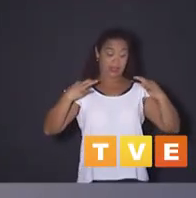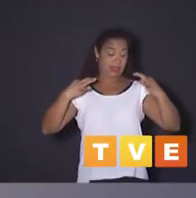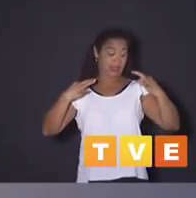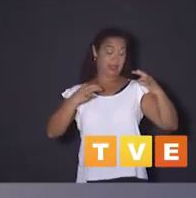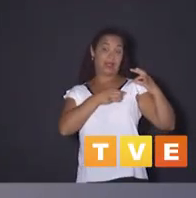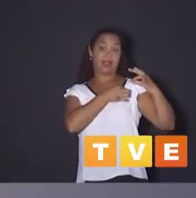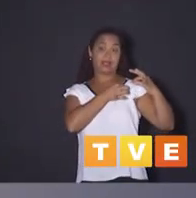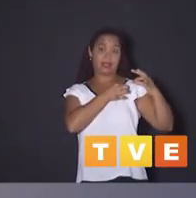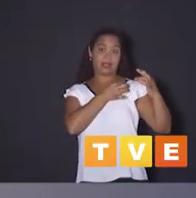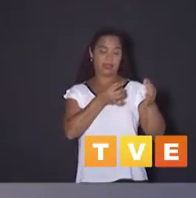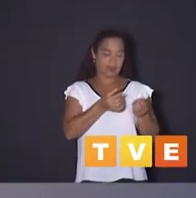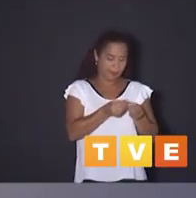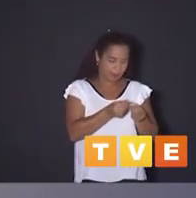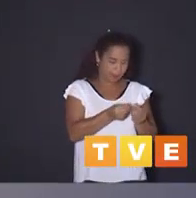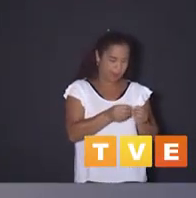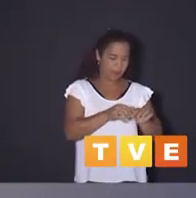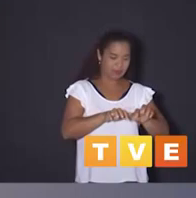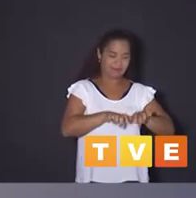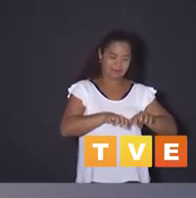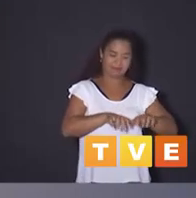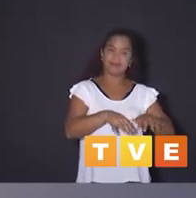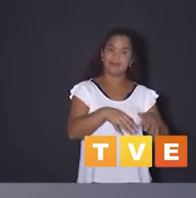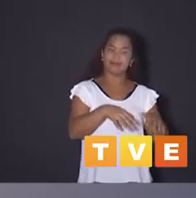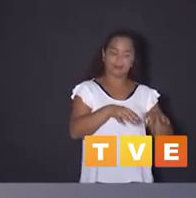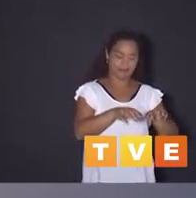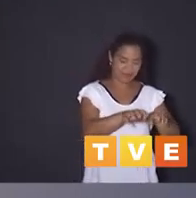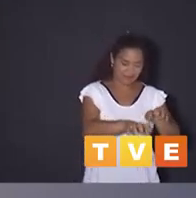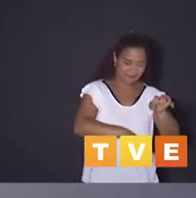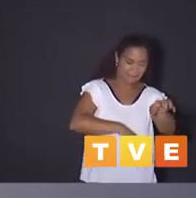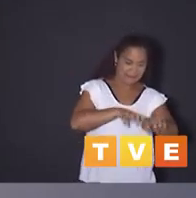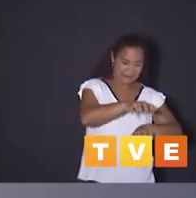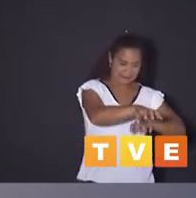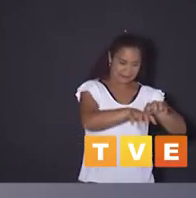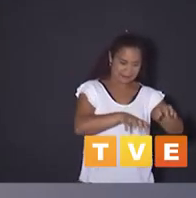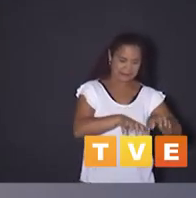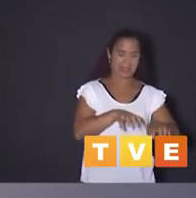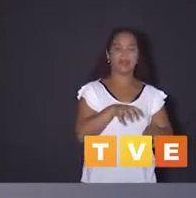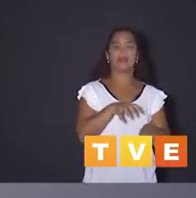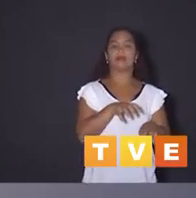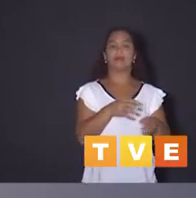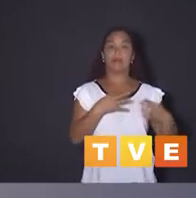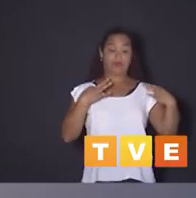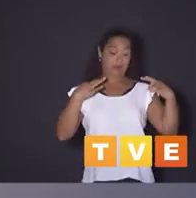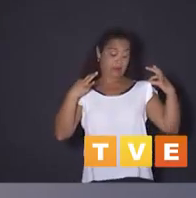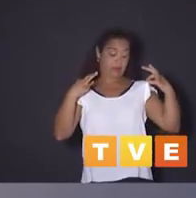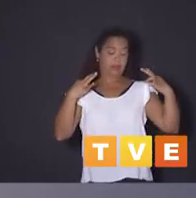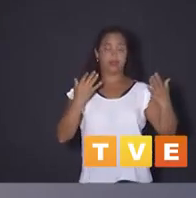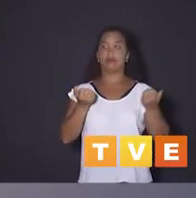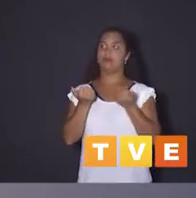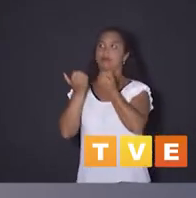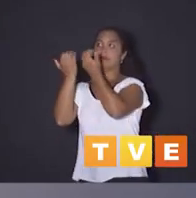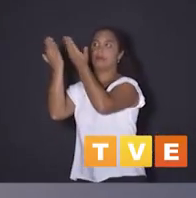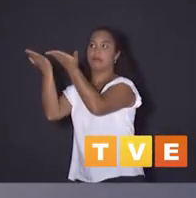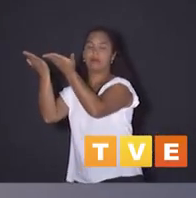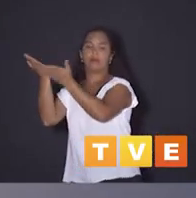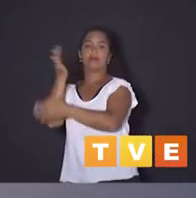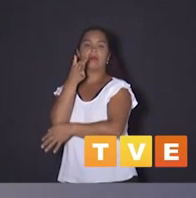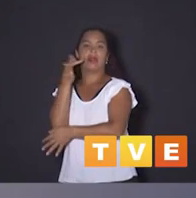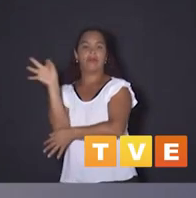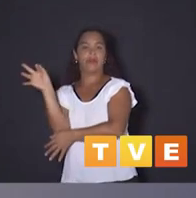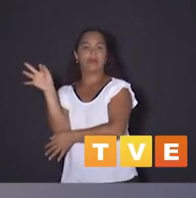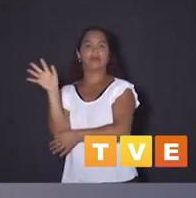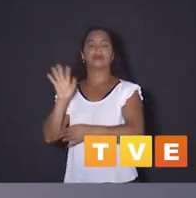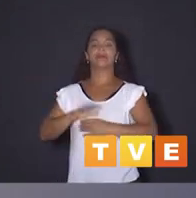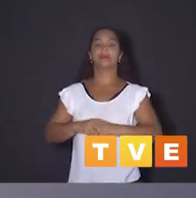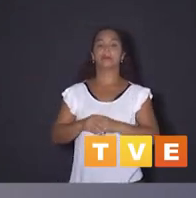coleção vozes desse trabalho é antes disso no meu trabalho já passou por daca